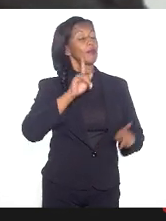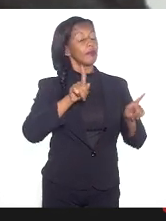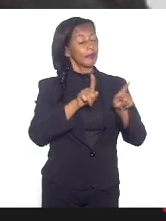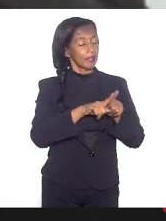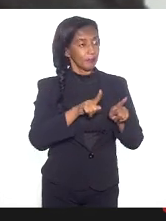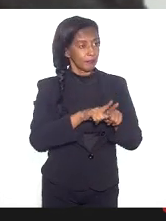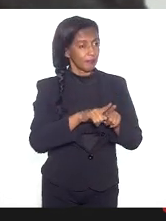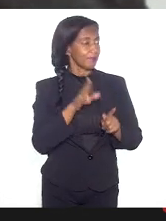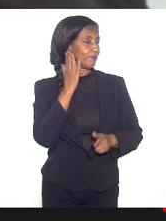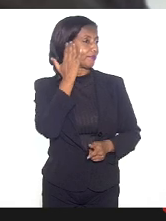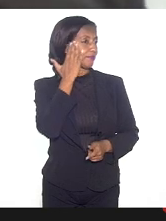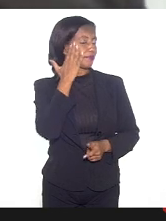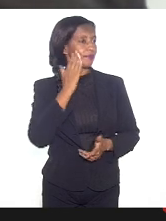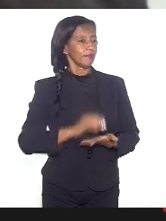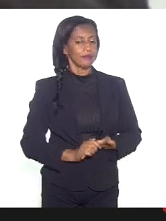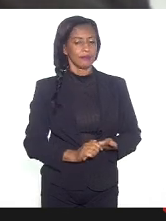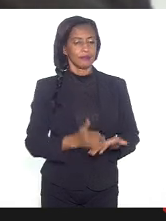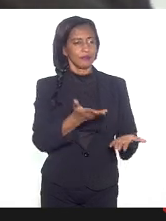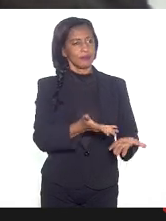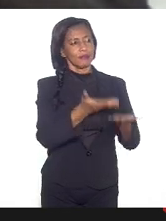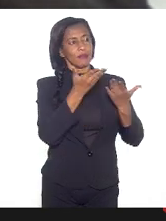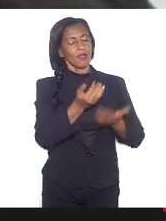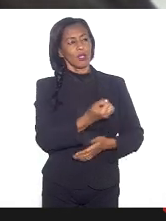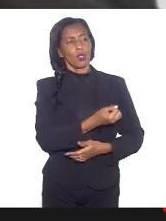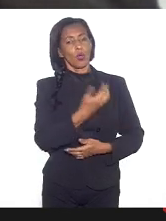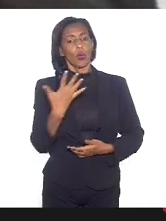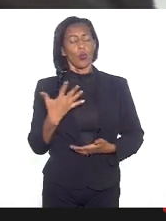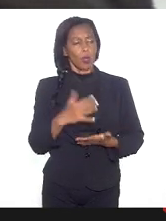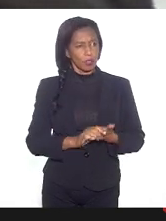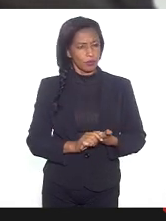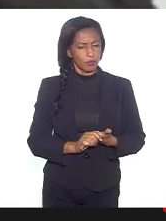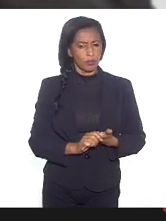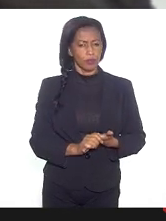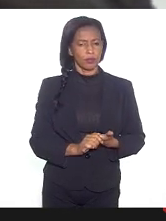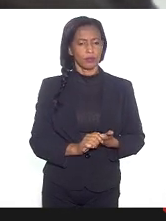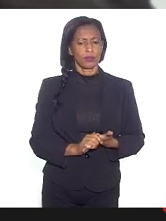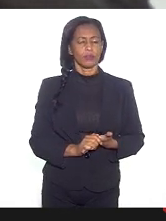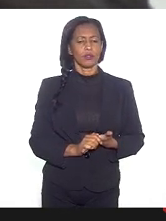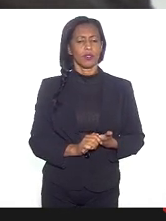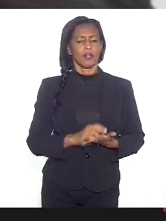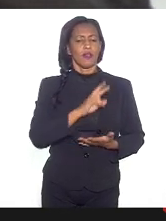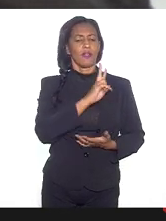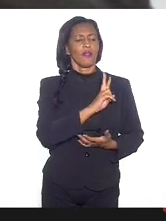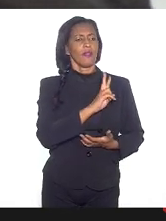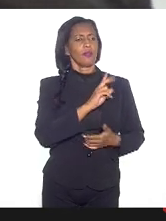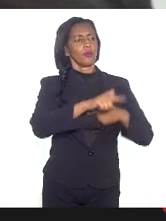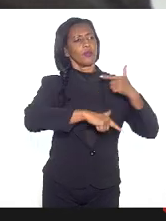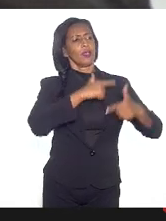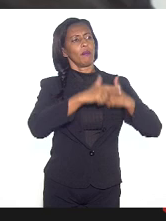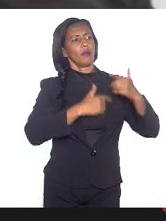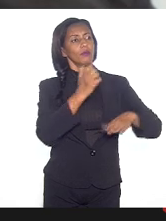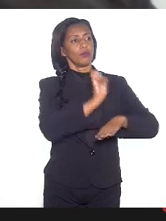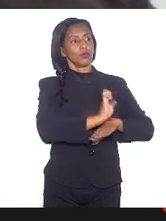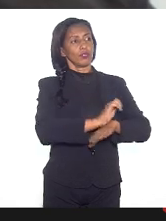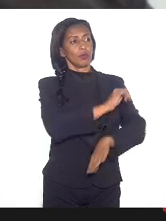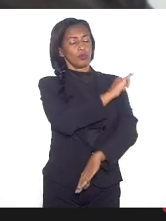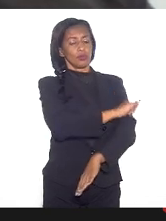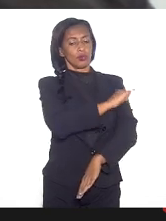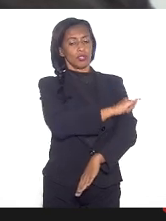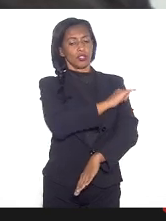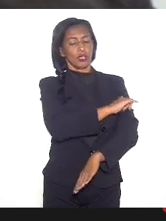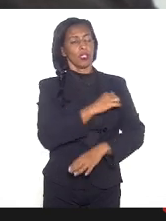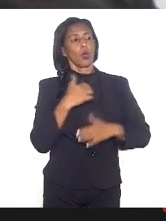disso, saber de Vossa Excelência quantas vacâncias há no Corpo de Bombeiros Militar do Estado do Rio de Janeiro hoje, que, como bem disse o